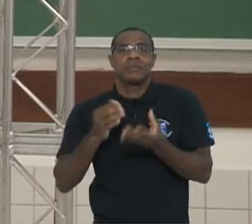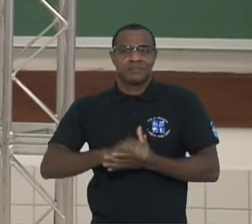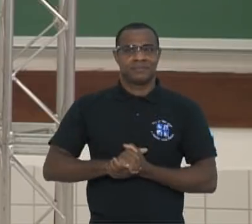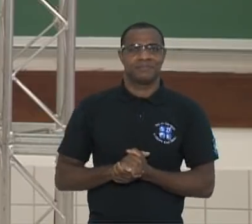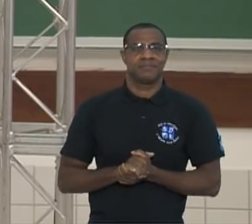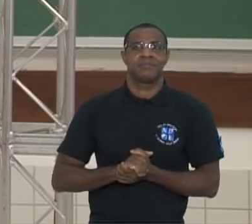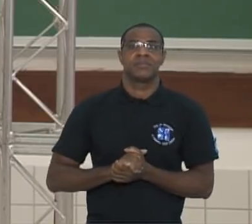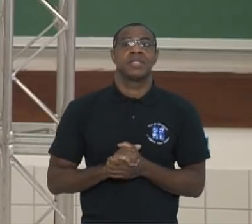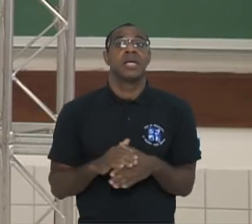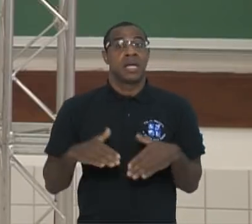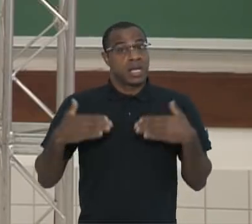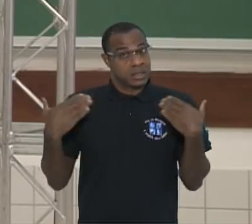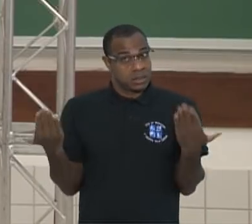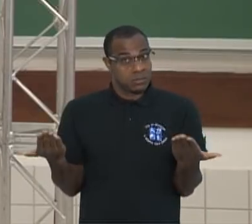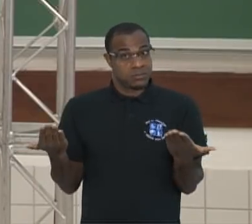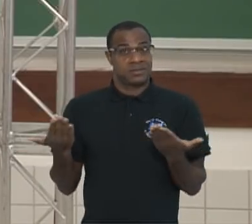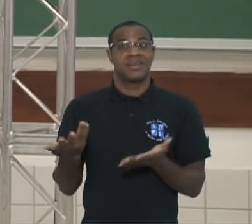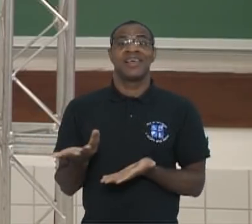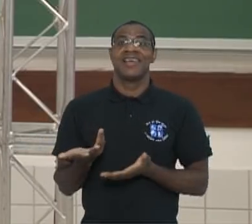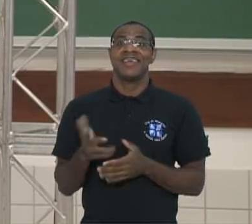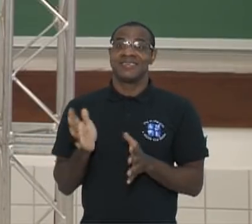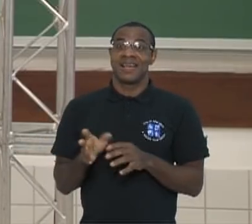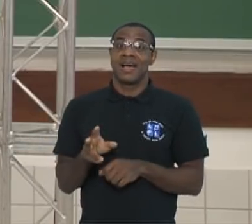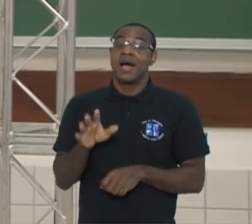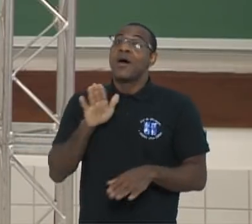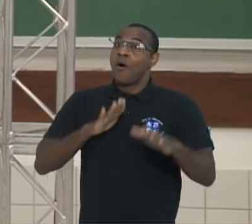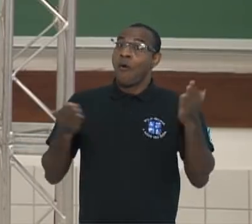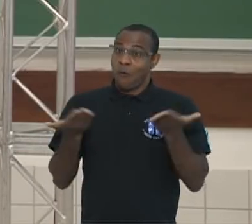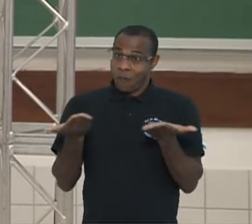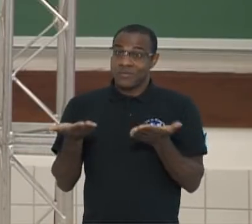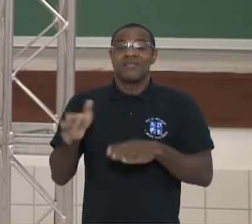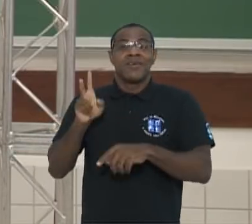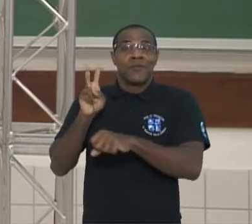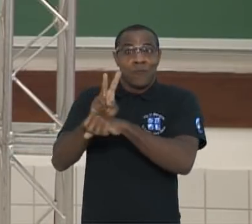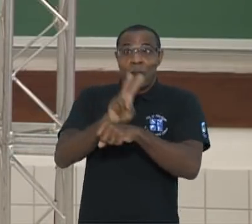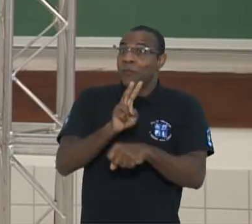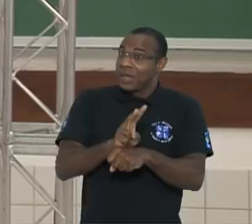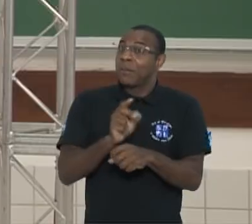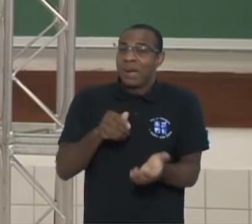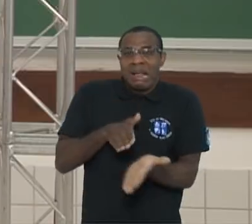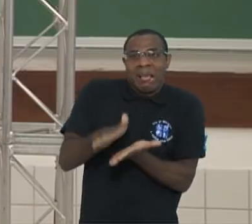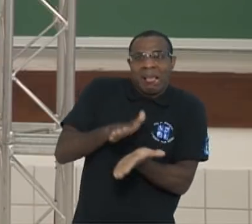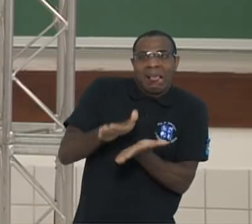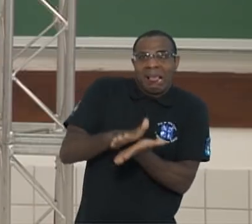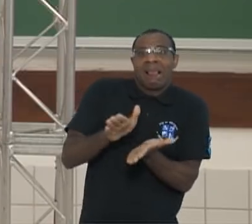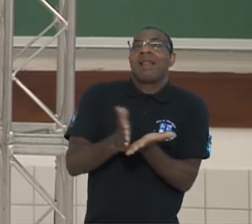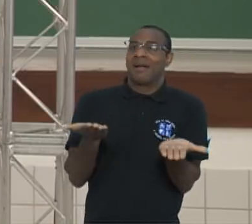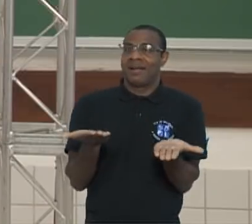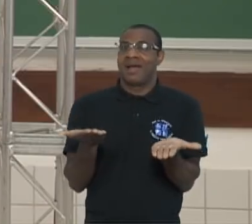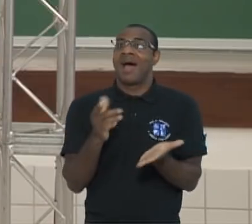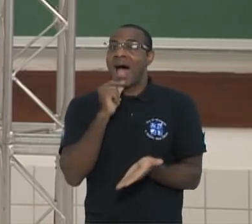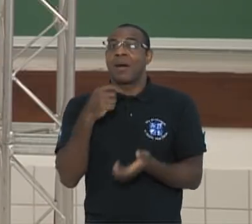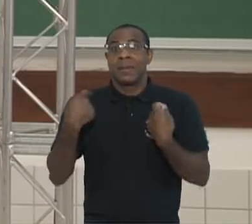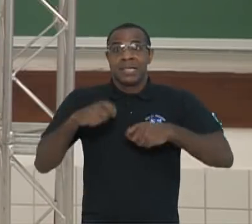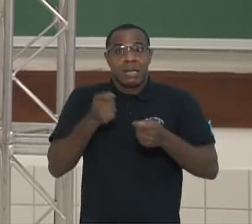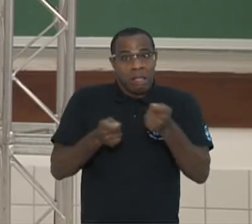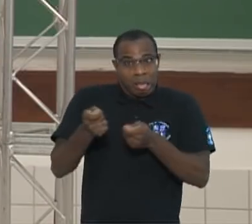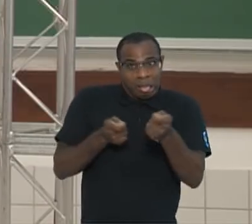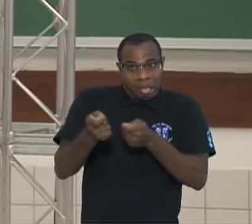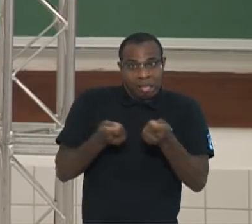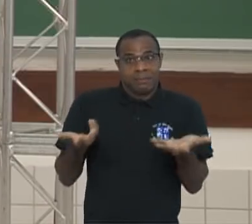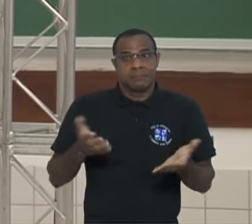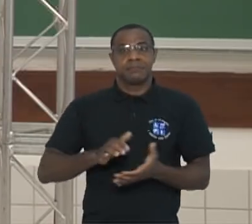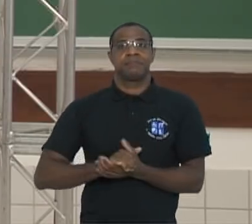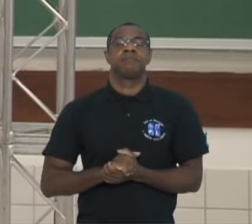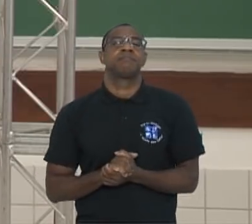né? Já estão até, acho que, cuidando aí, né, para não gastar muita água, tá? Então, para começarmos, nós vamos ver o